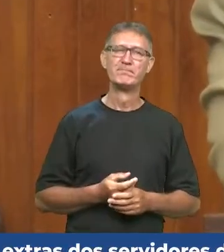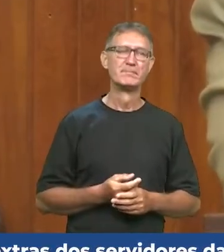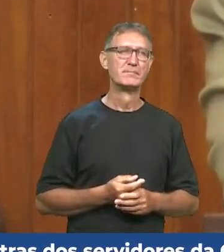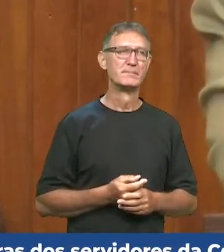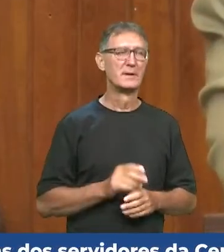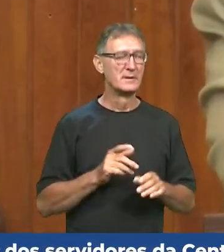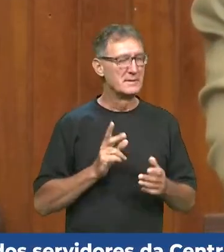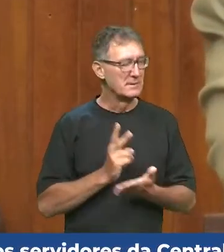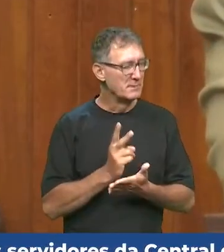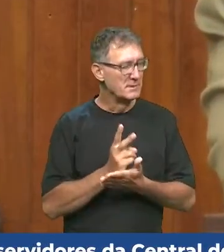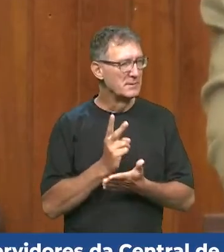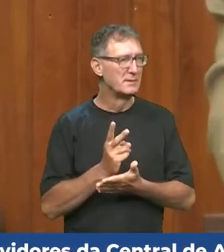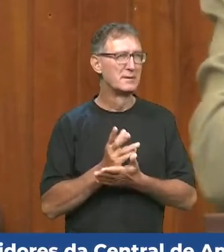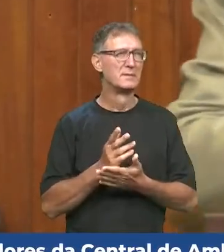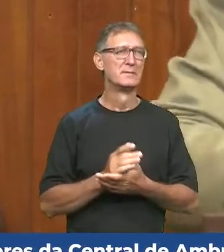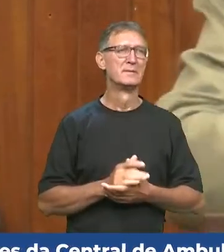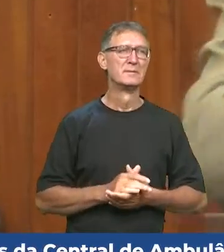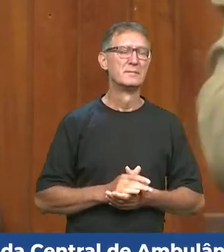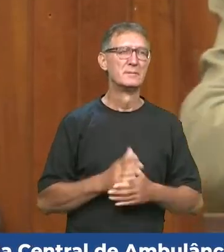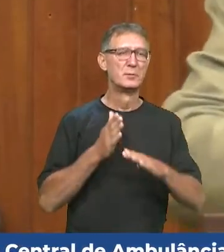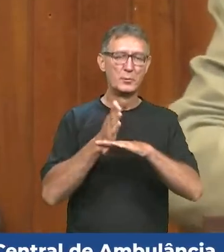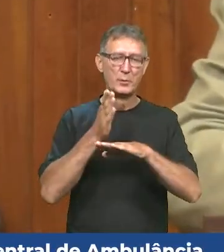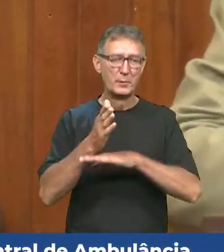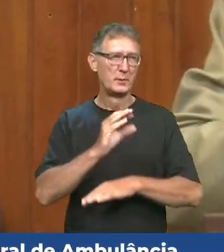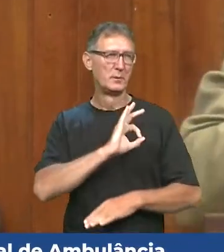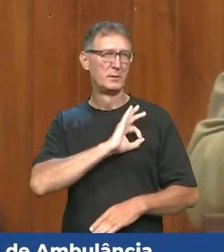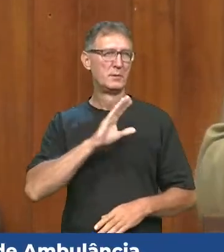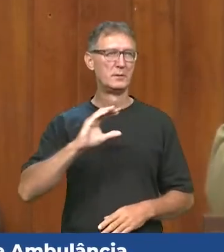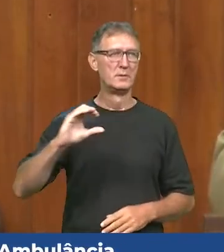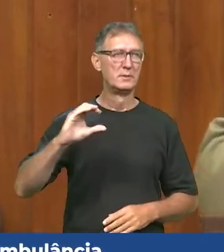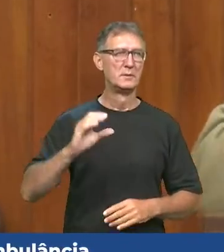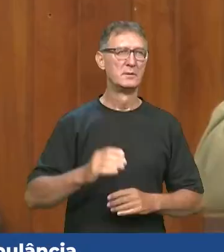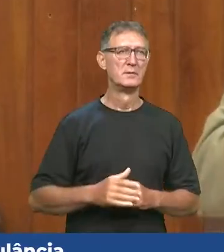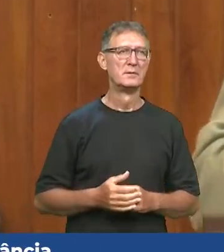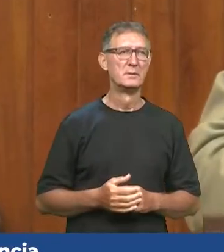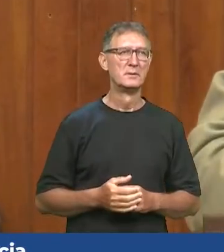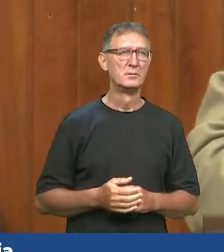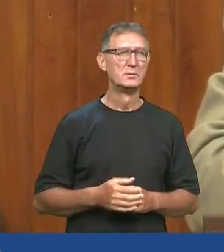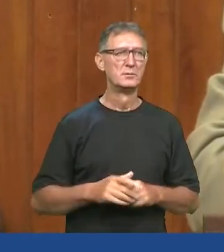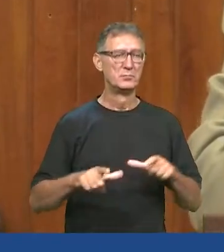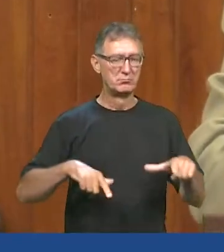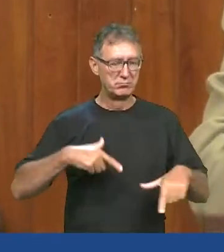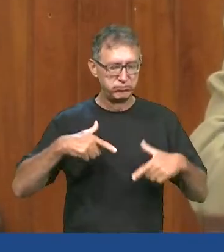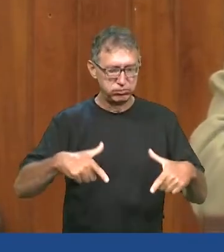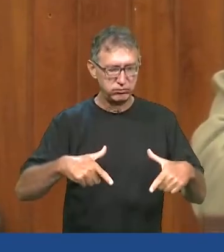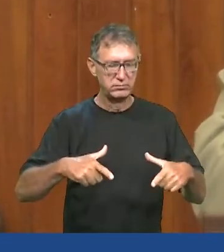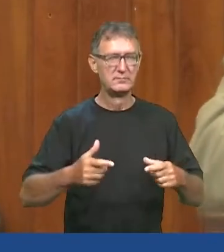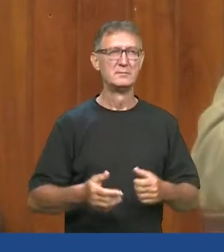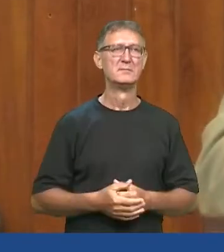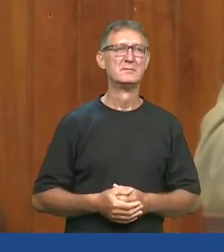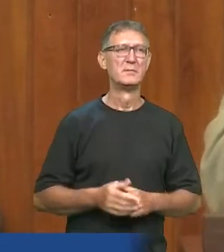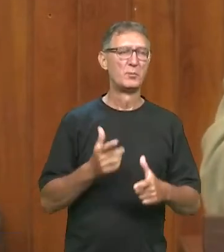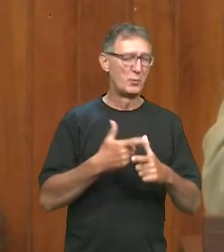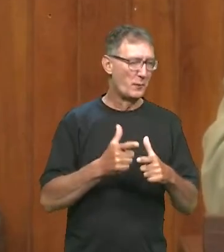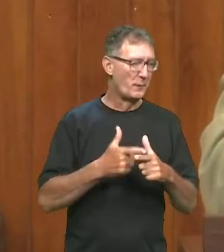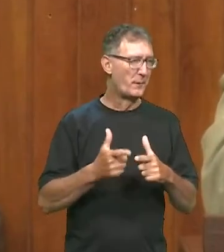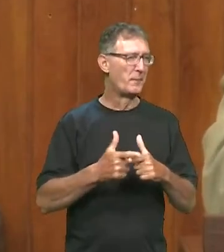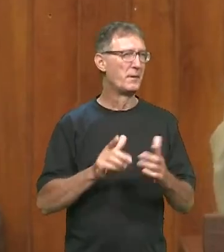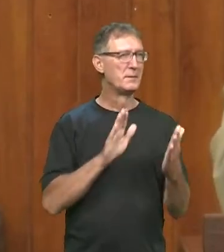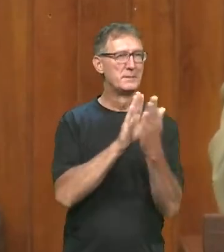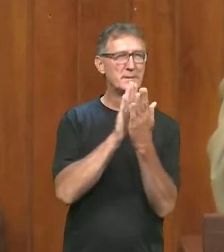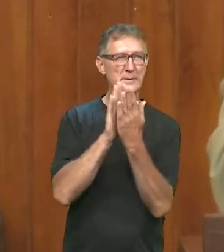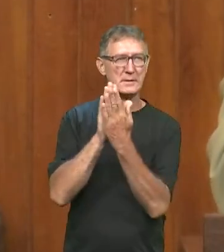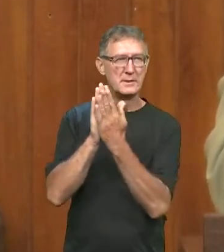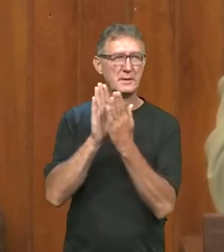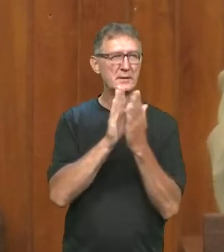das vezes que estive lá e que acompanhei a luta de vocês e os problemas que vocês enfrentam